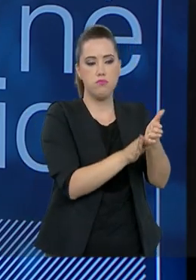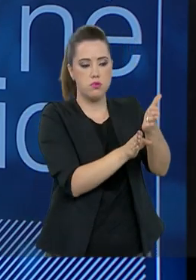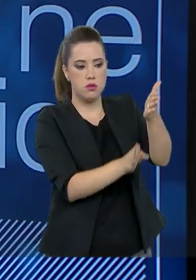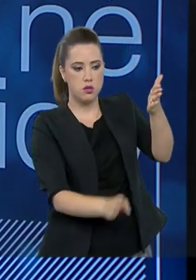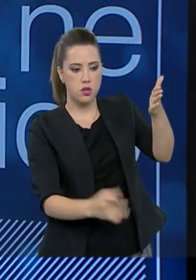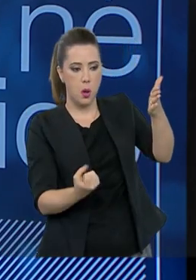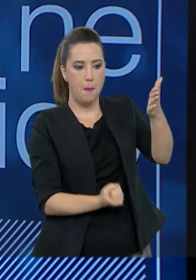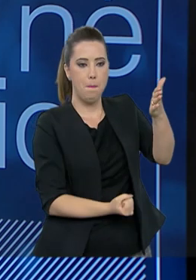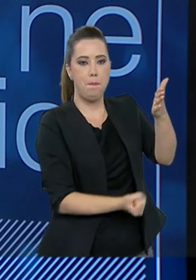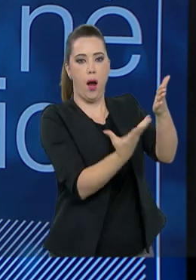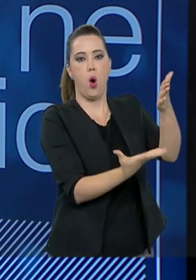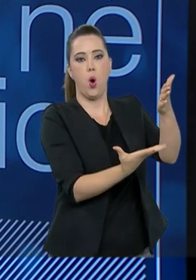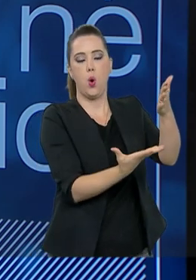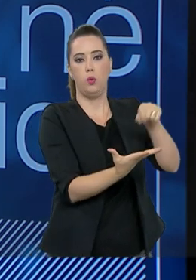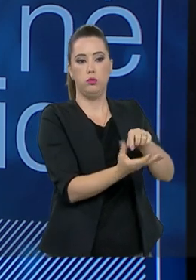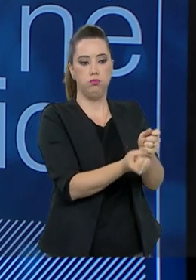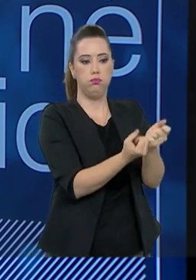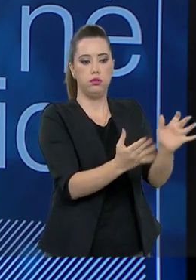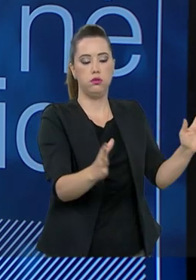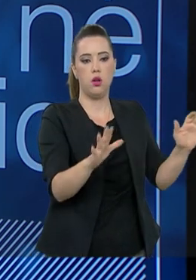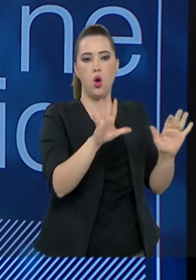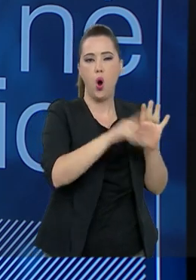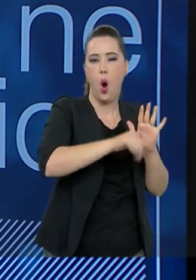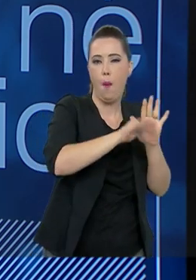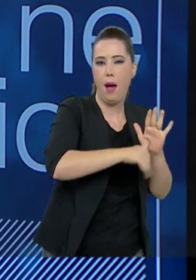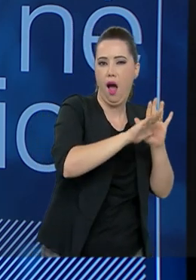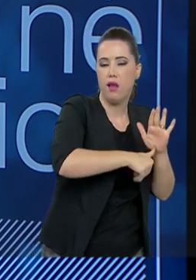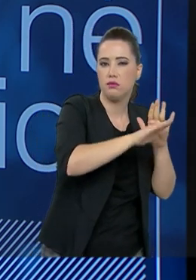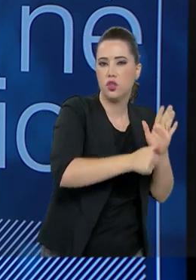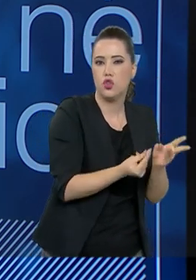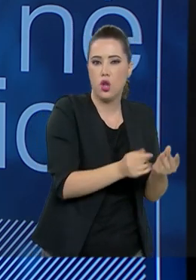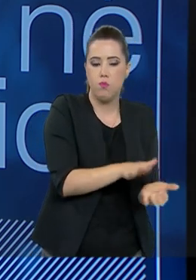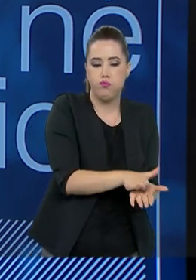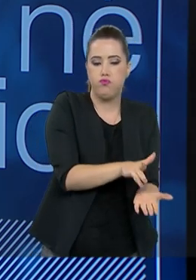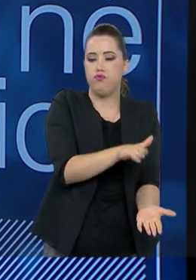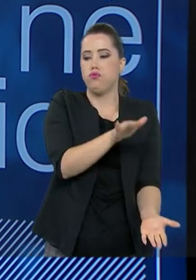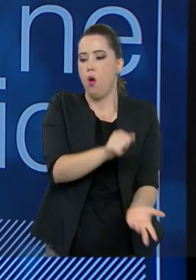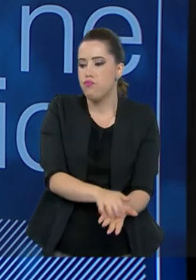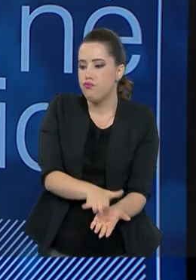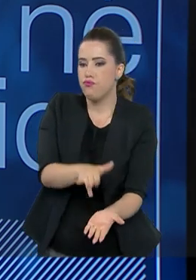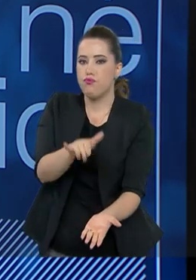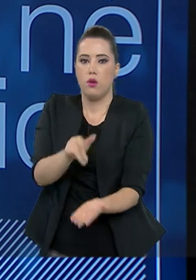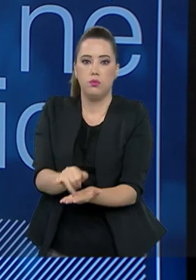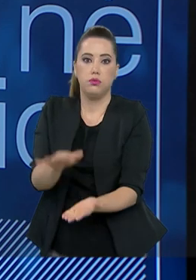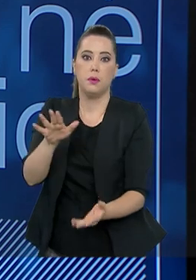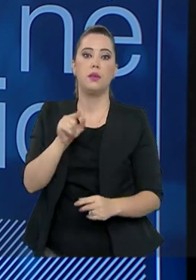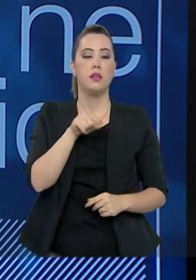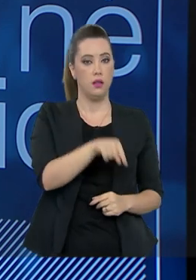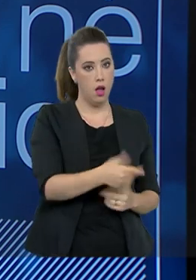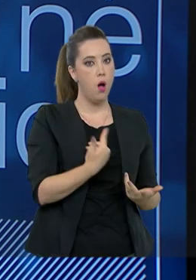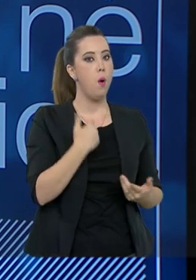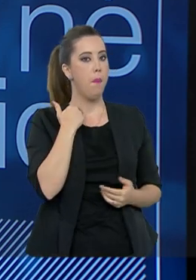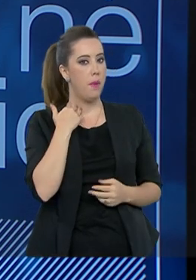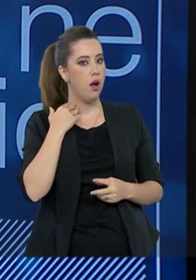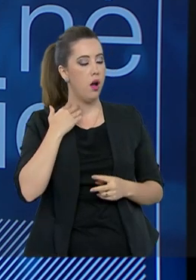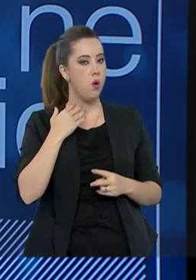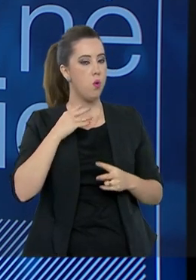a sede daquela empresa, roubaram somas milionárias. E o banco de dados permitiu não